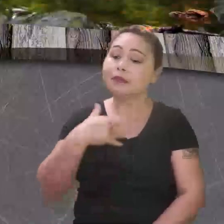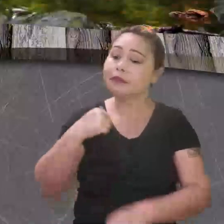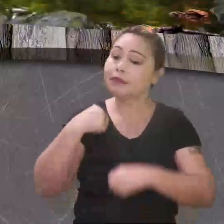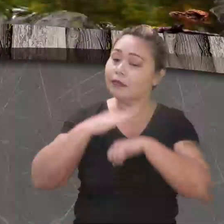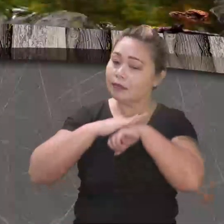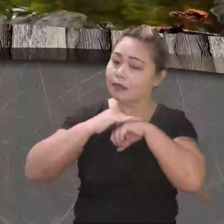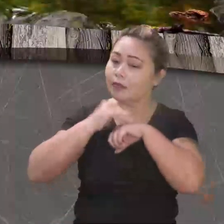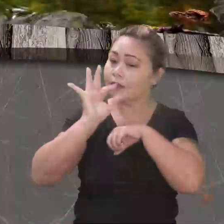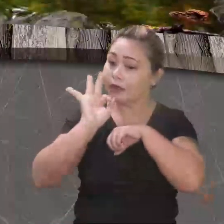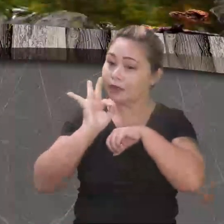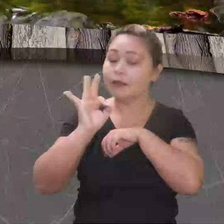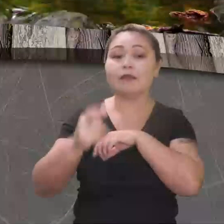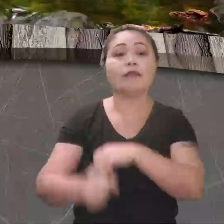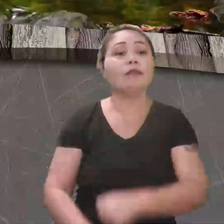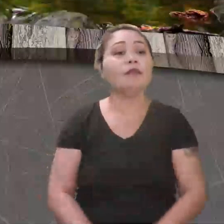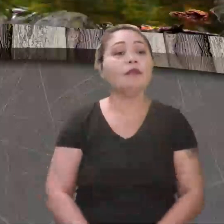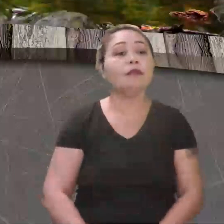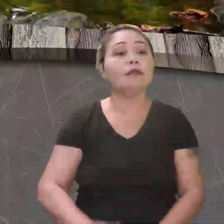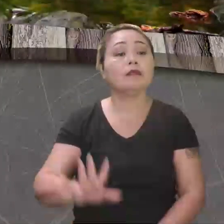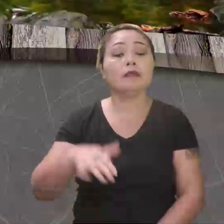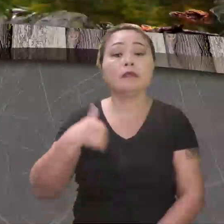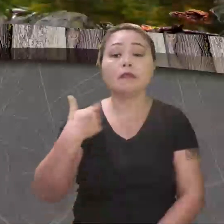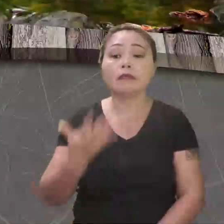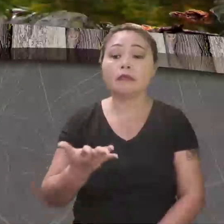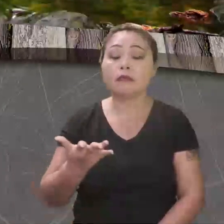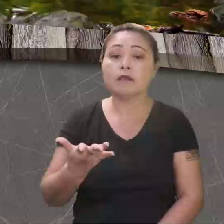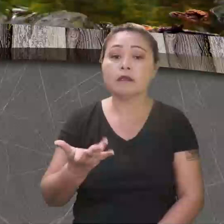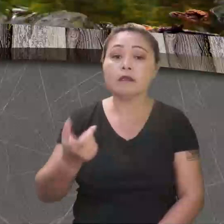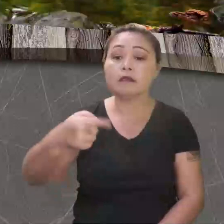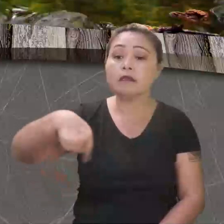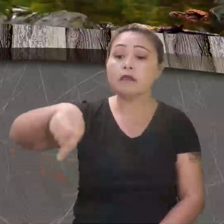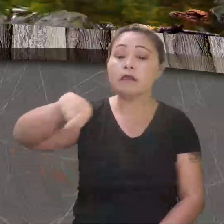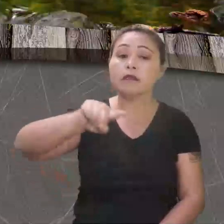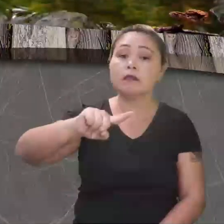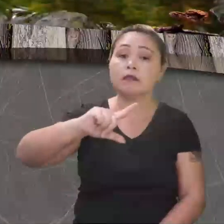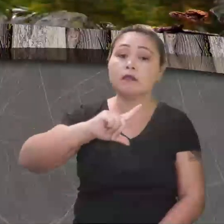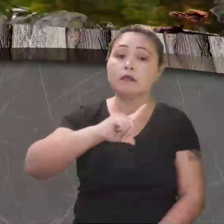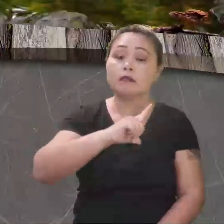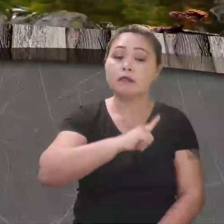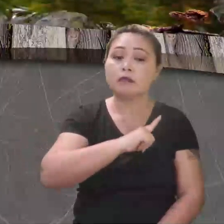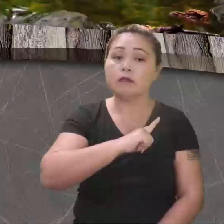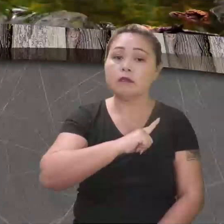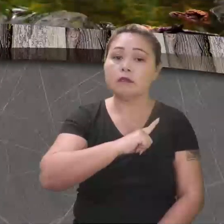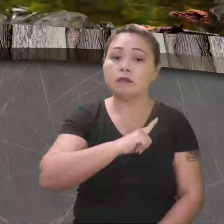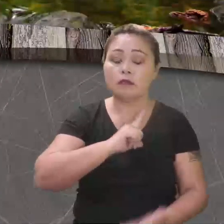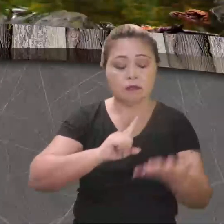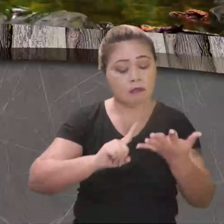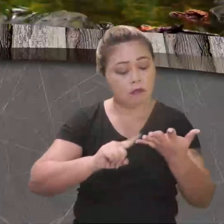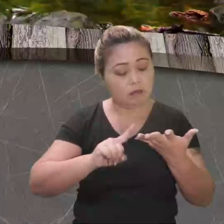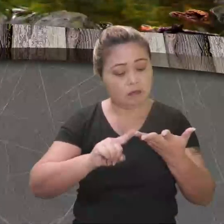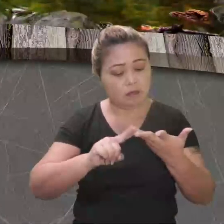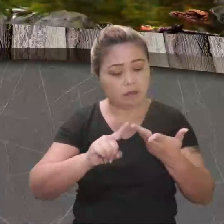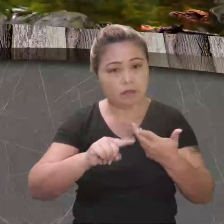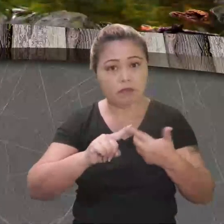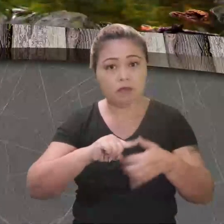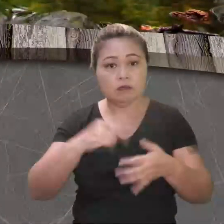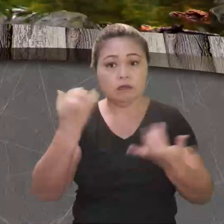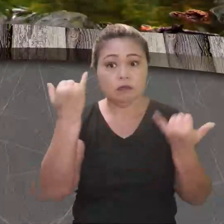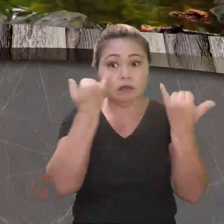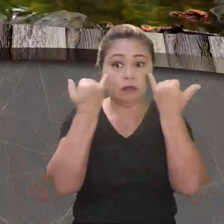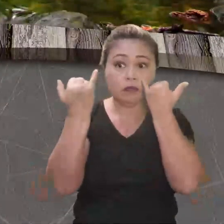queridos mesmo. Galera, então, você tem aí várias informações.